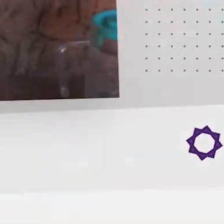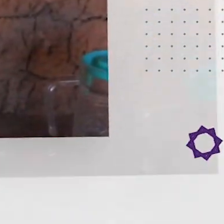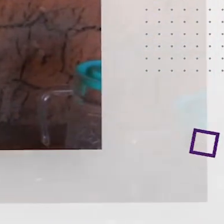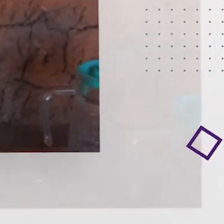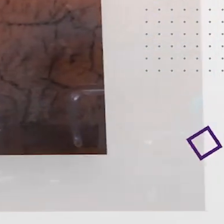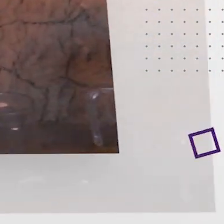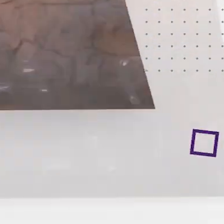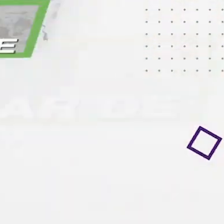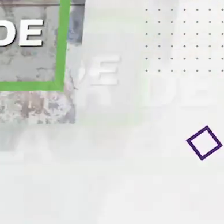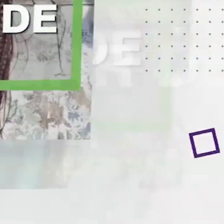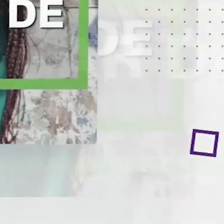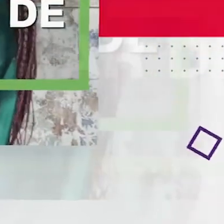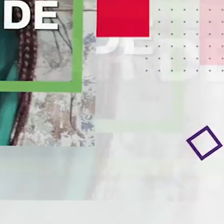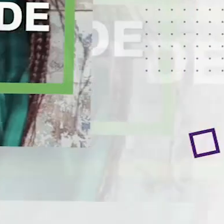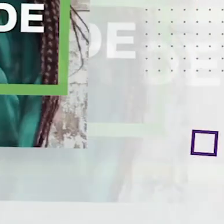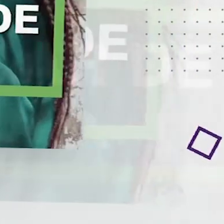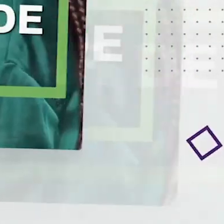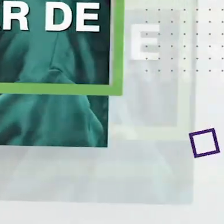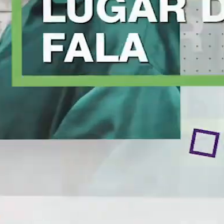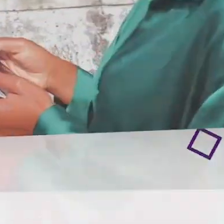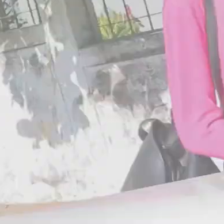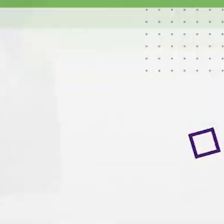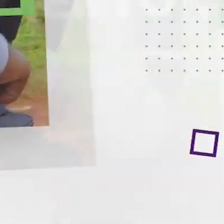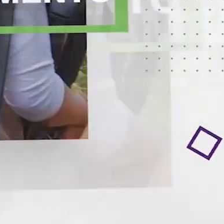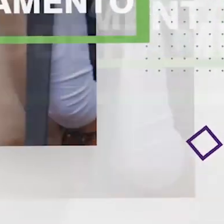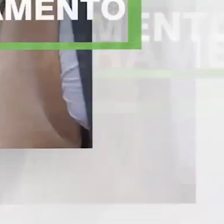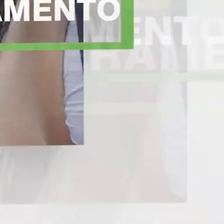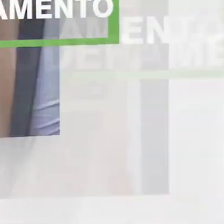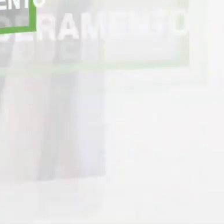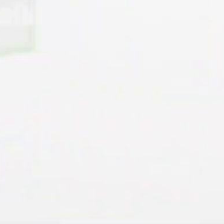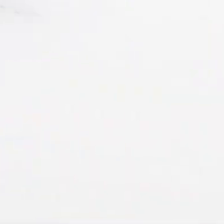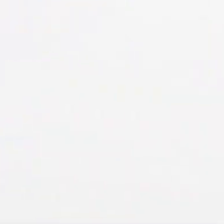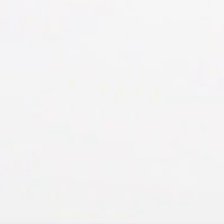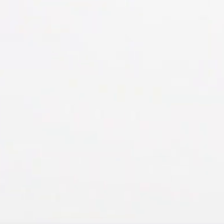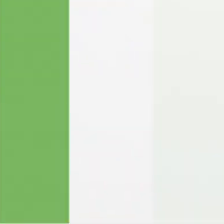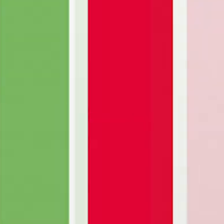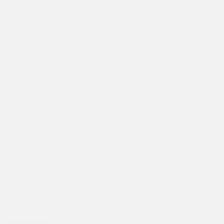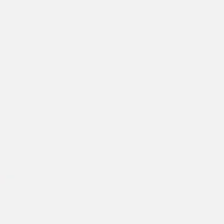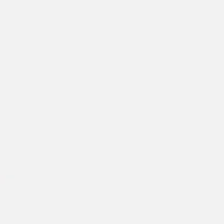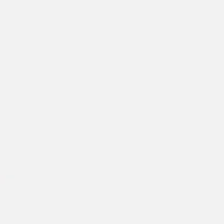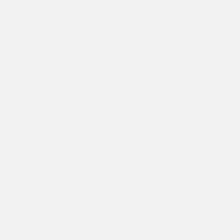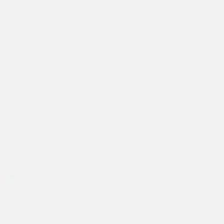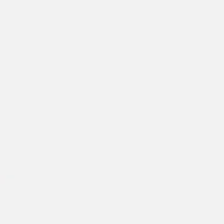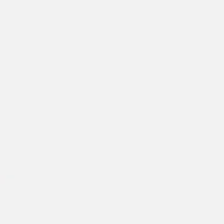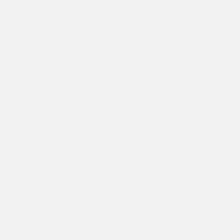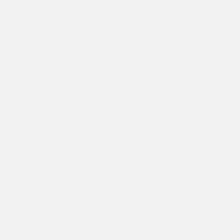confira voar temos asas para voar temos asas para